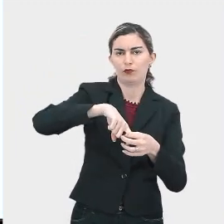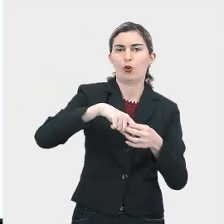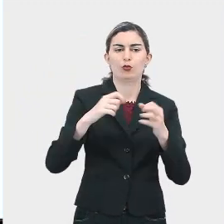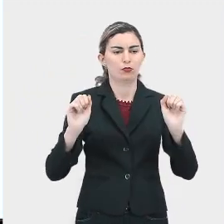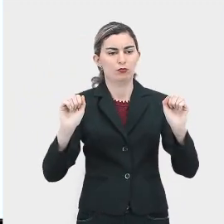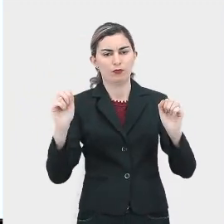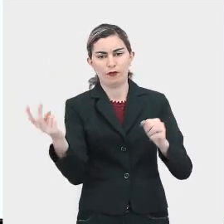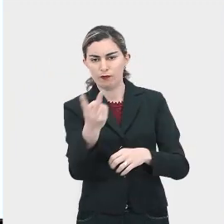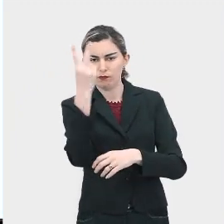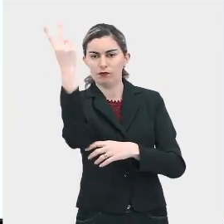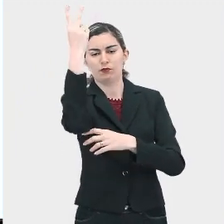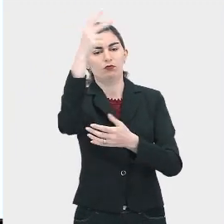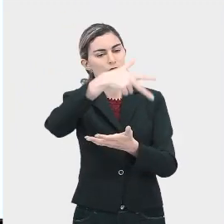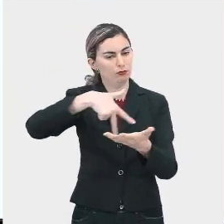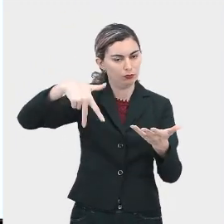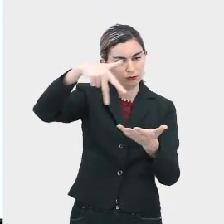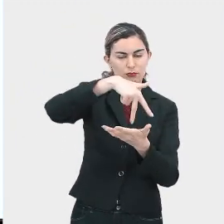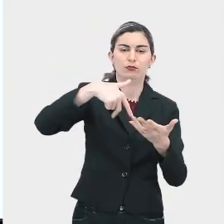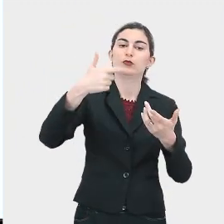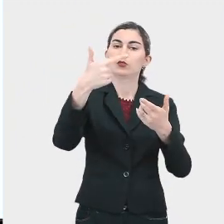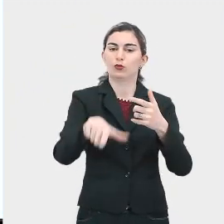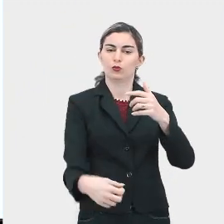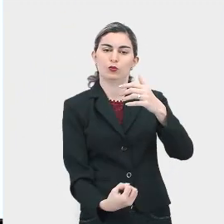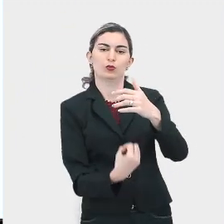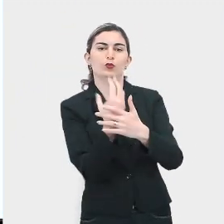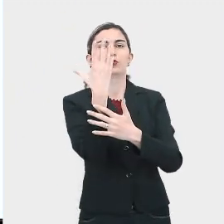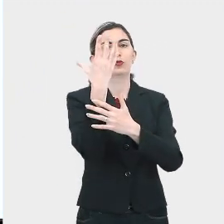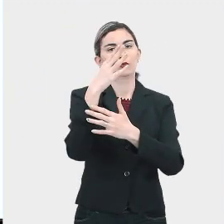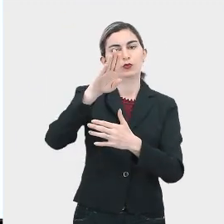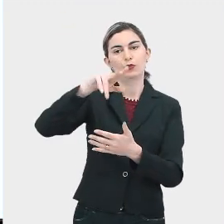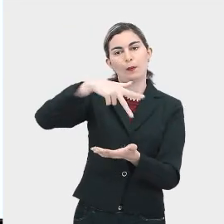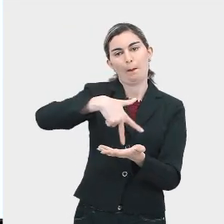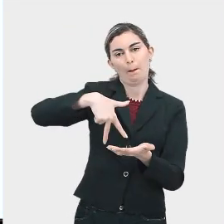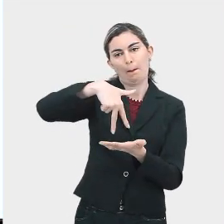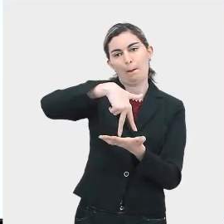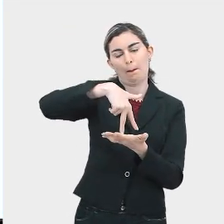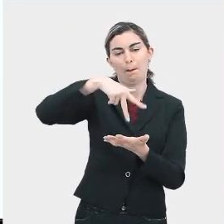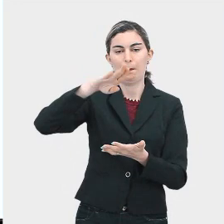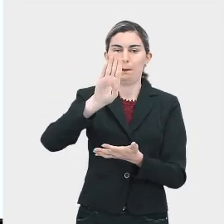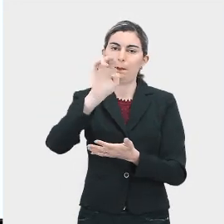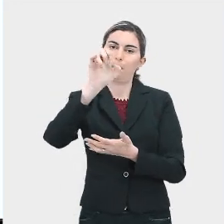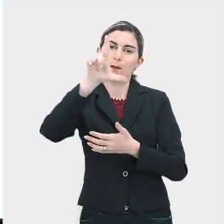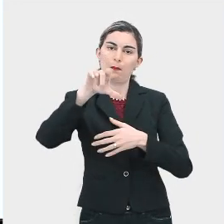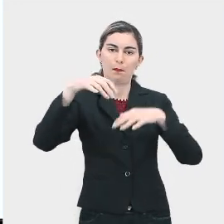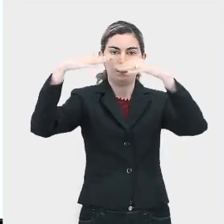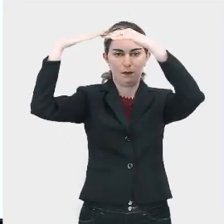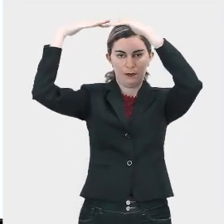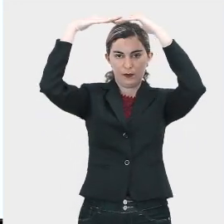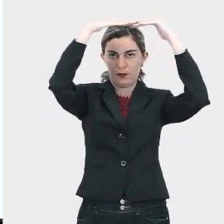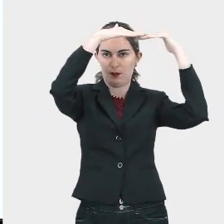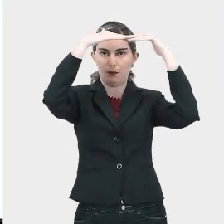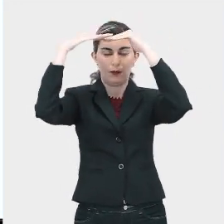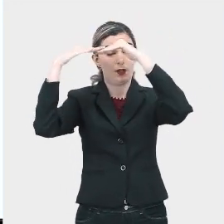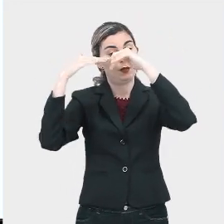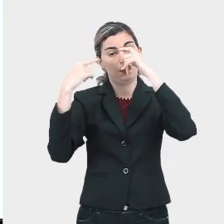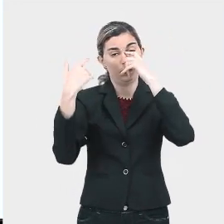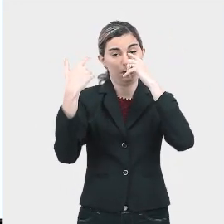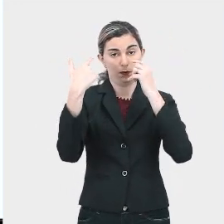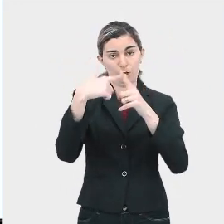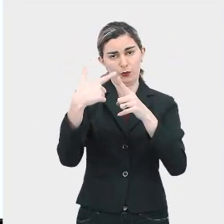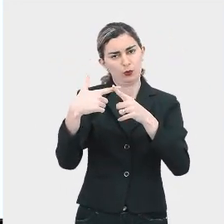para valorizar a dança e aí é que surge o balé. O balé é uma dança considerada